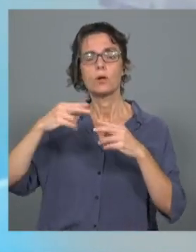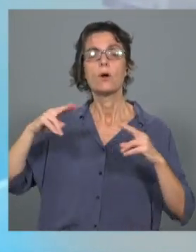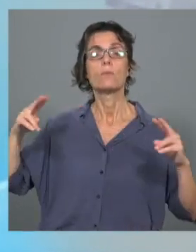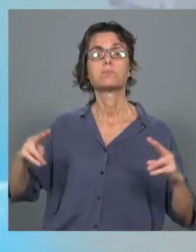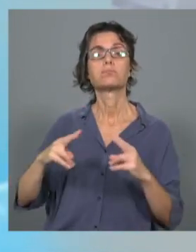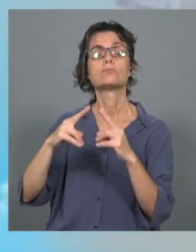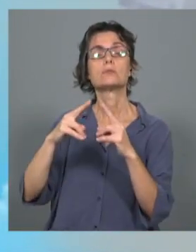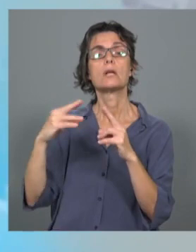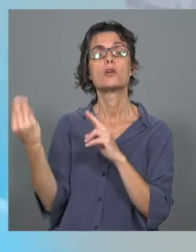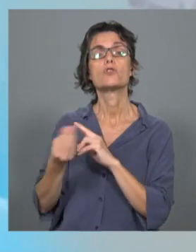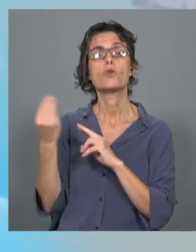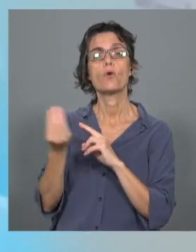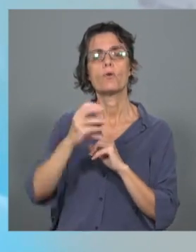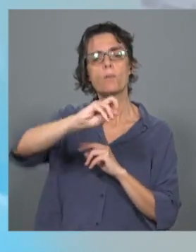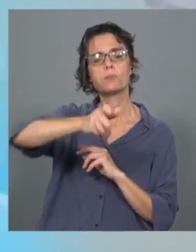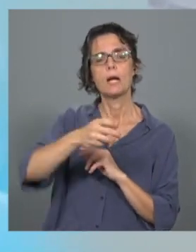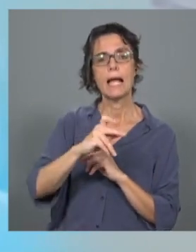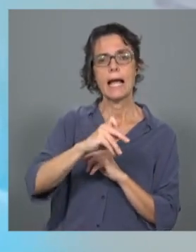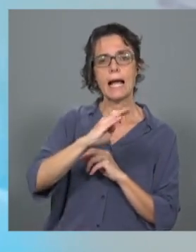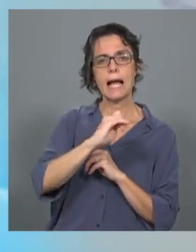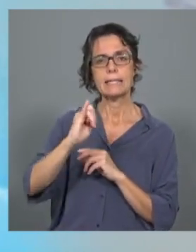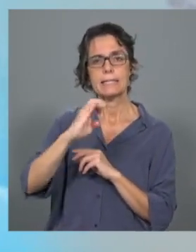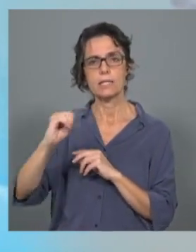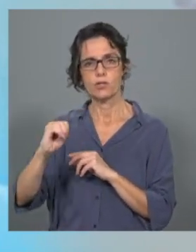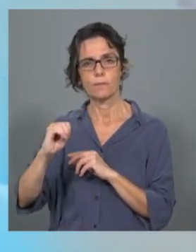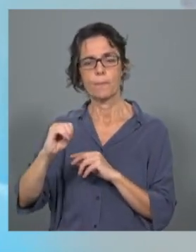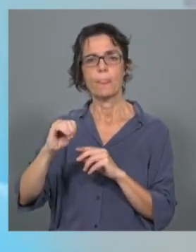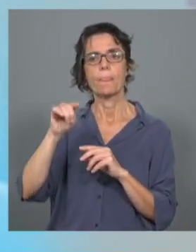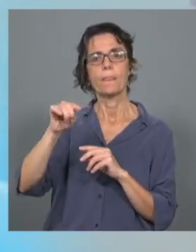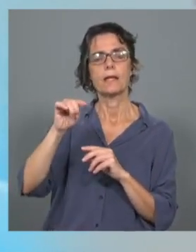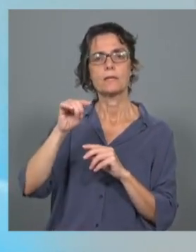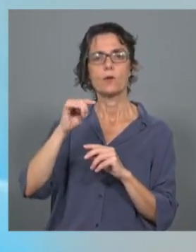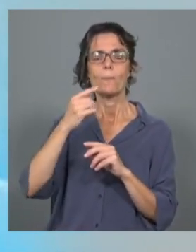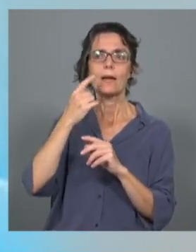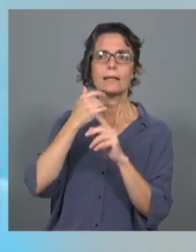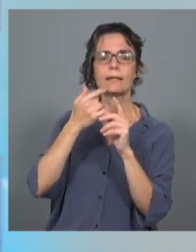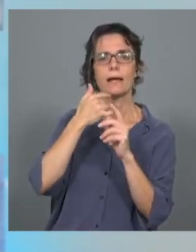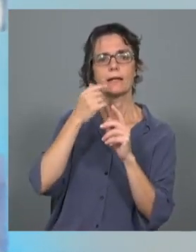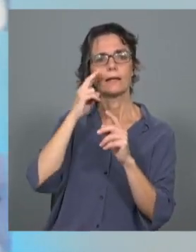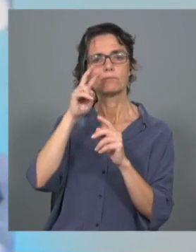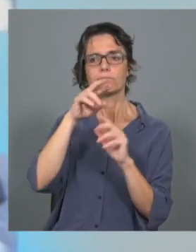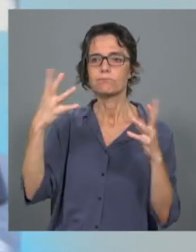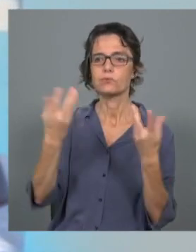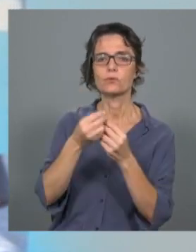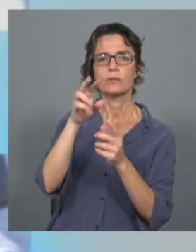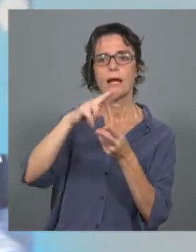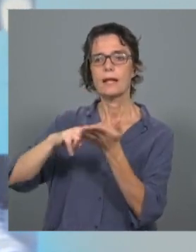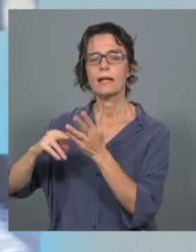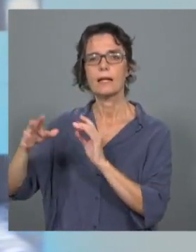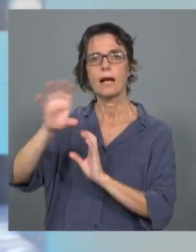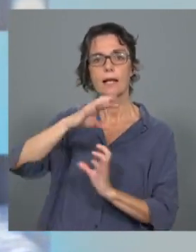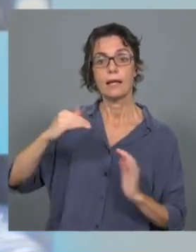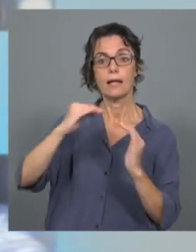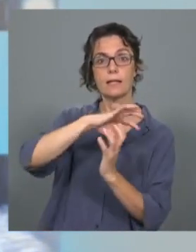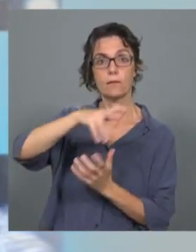conjunto de jovens a representar um pouco as diversas realidades do mundo, como aconteceu em 86, quando o Papa São João Paulo II